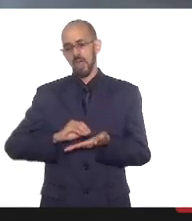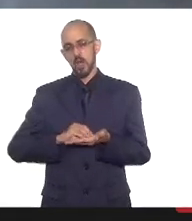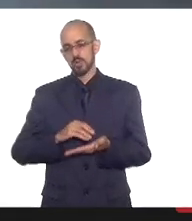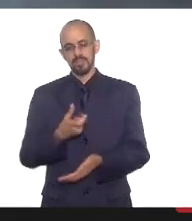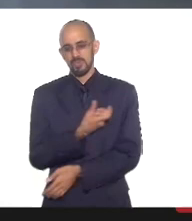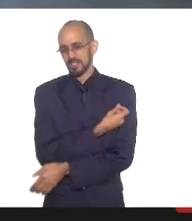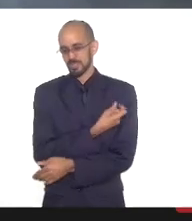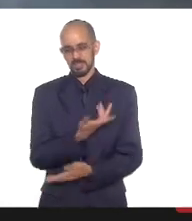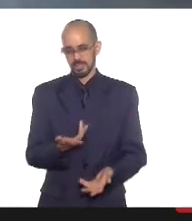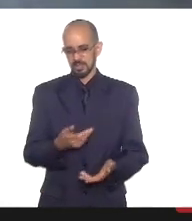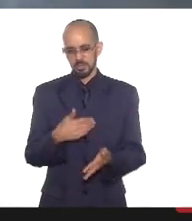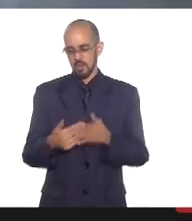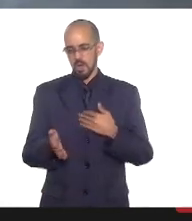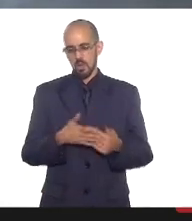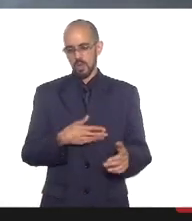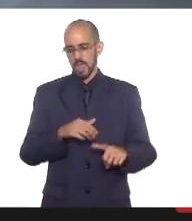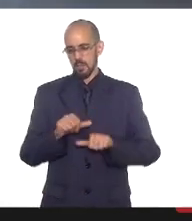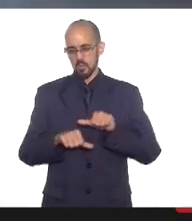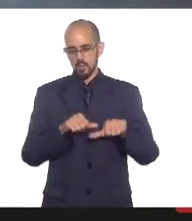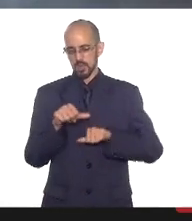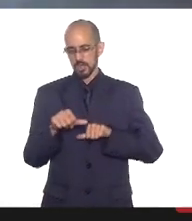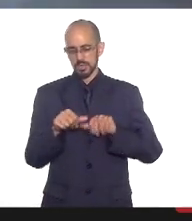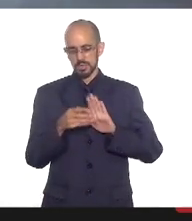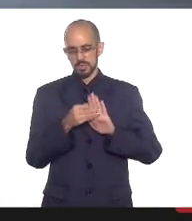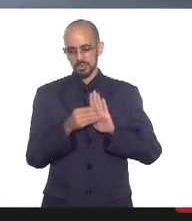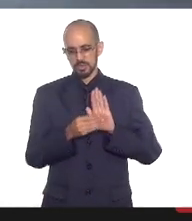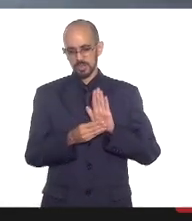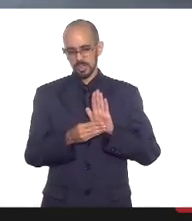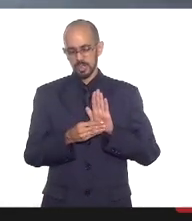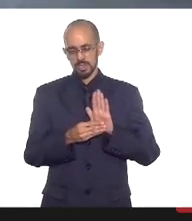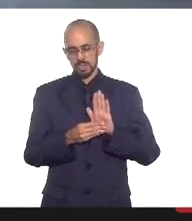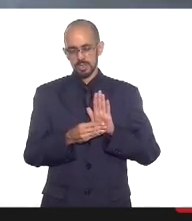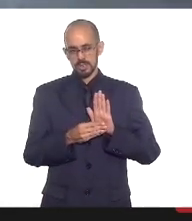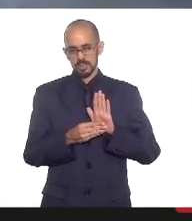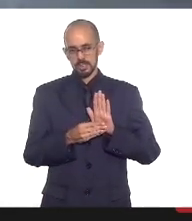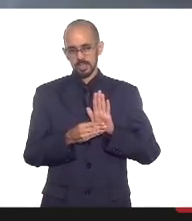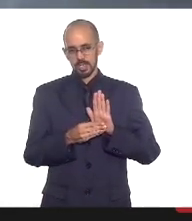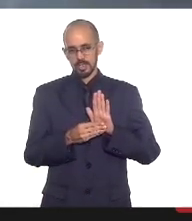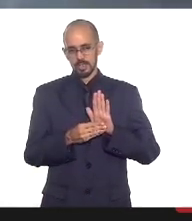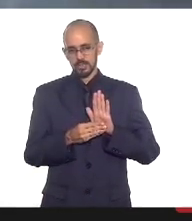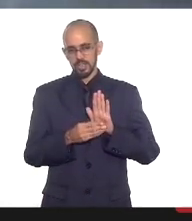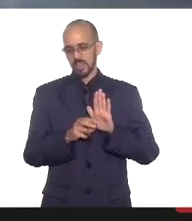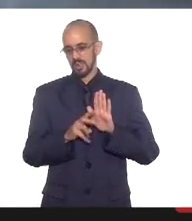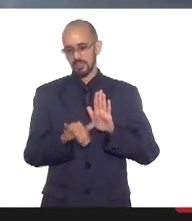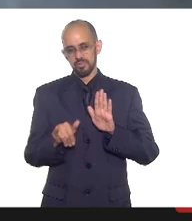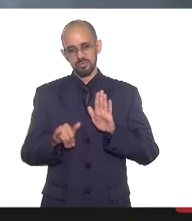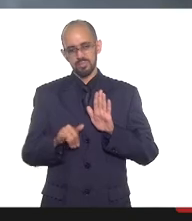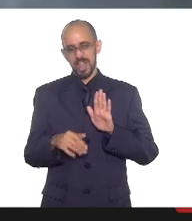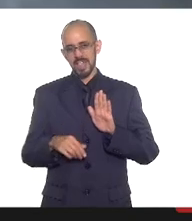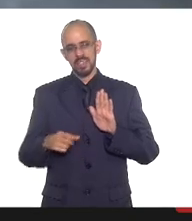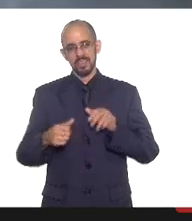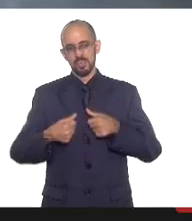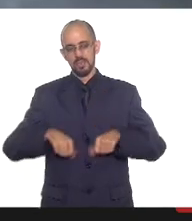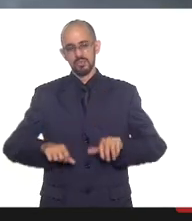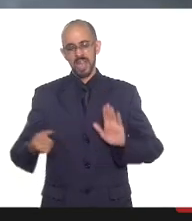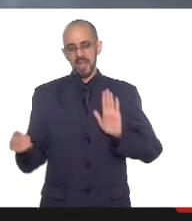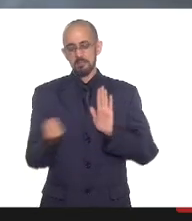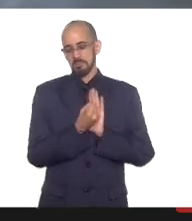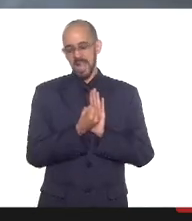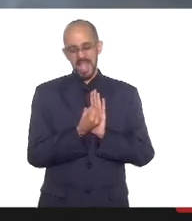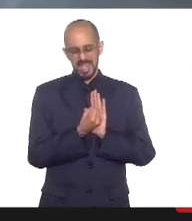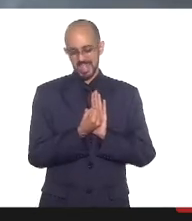tica todo mundo qualquer alteração esse calendário esportivo pelo Supremo ele vai o edvac de